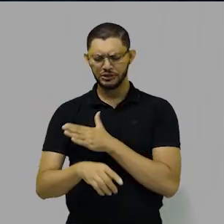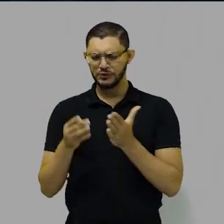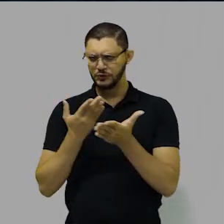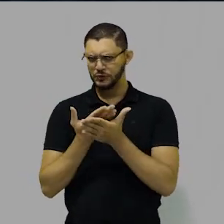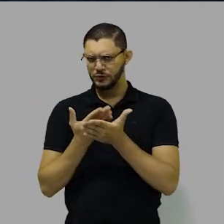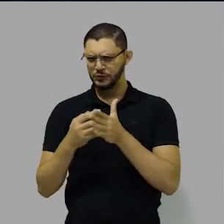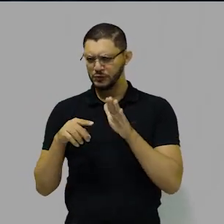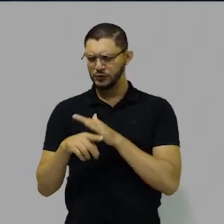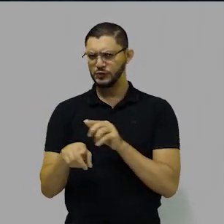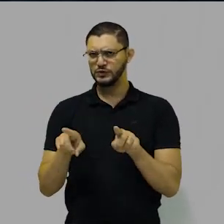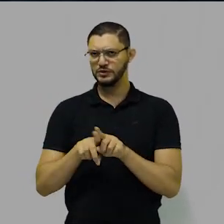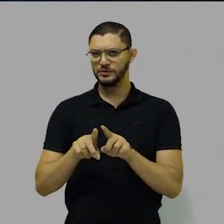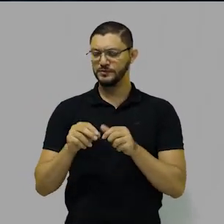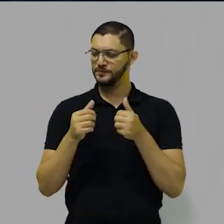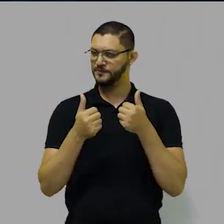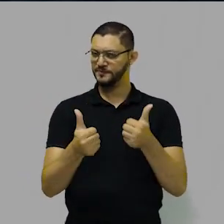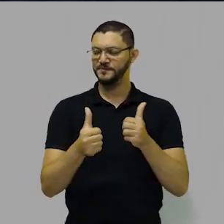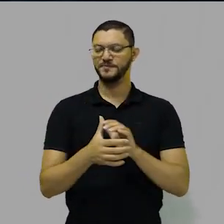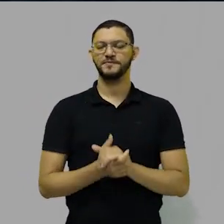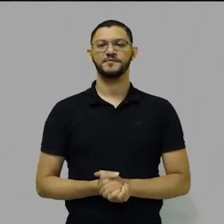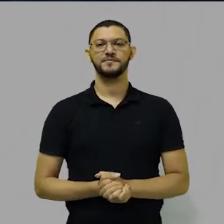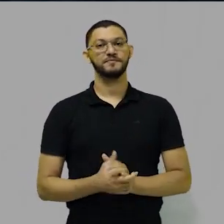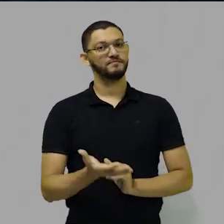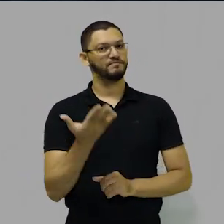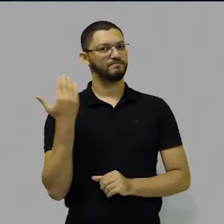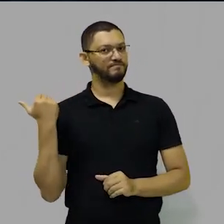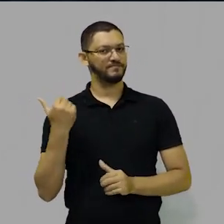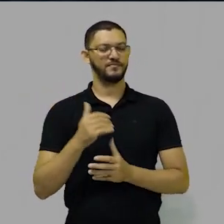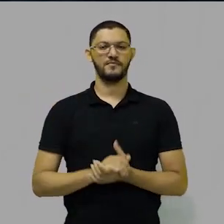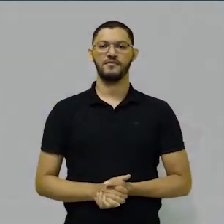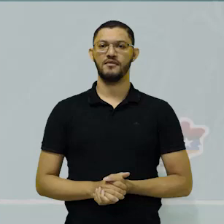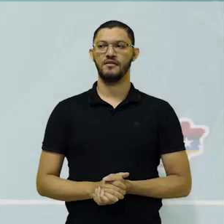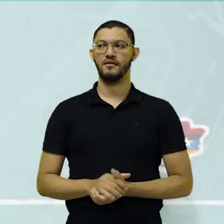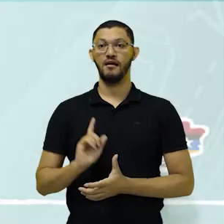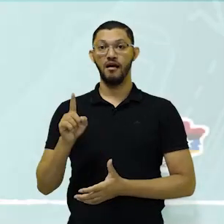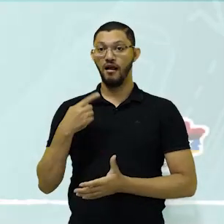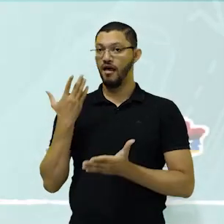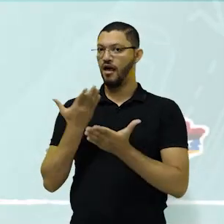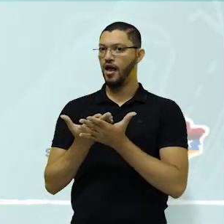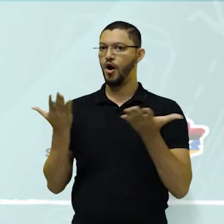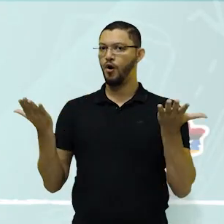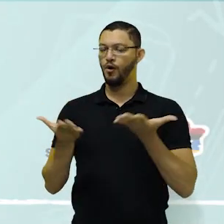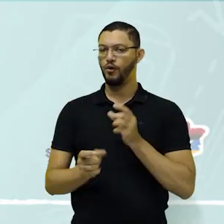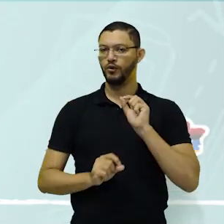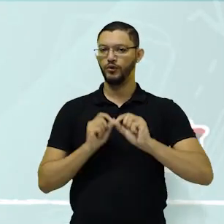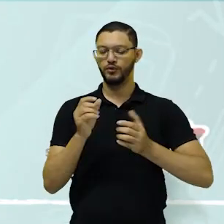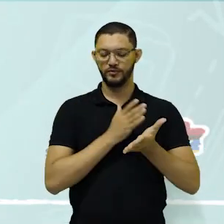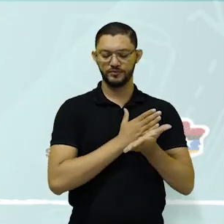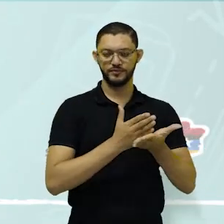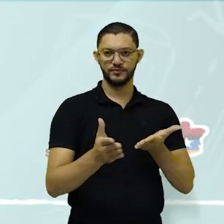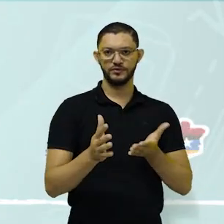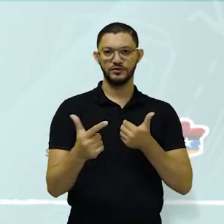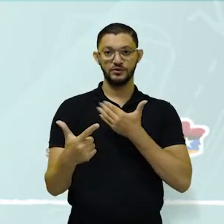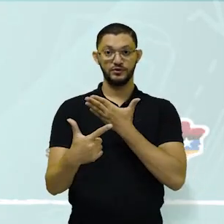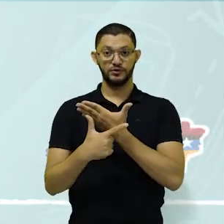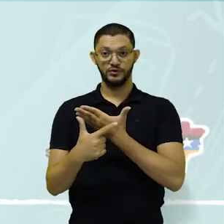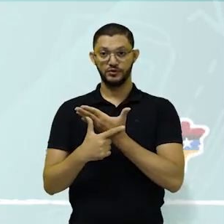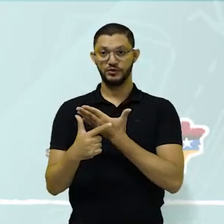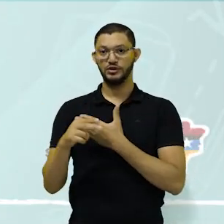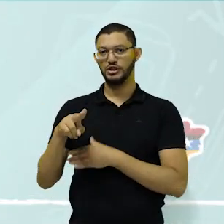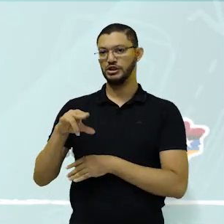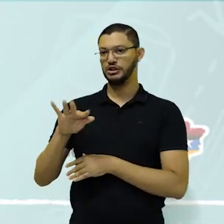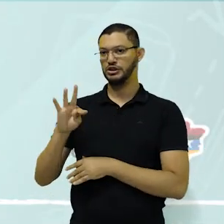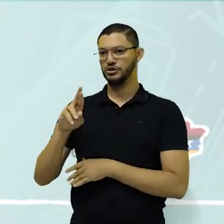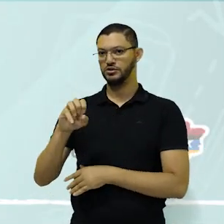seus estudos. Tudo bem? Vamos lá. Na nossa aula, hoje nós vamos iniciar as funções